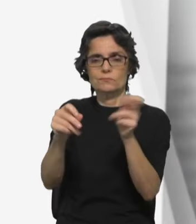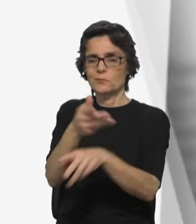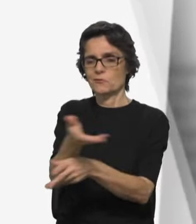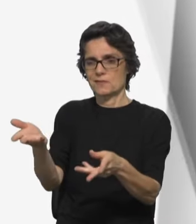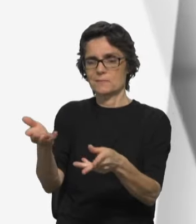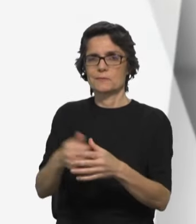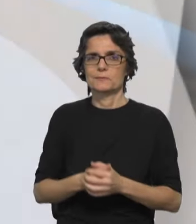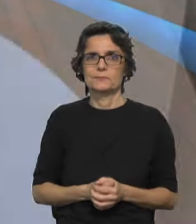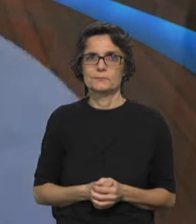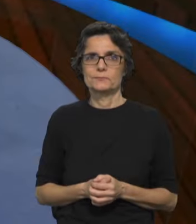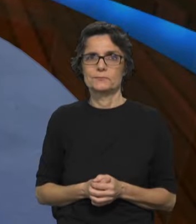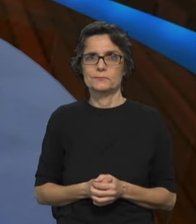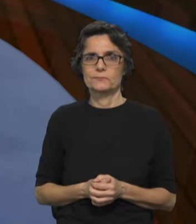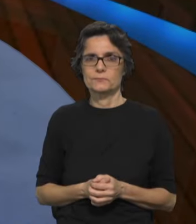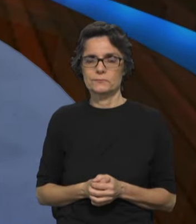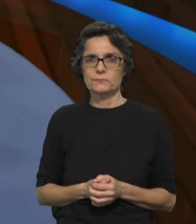coisas."